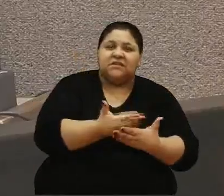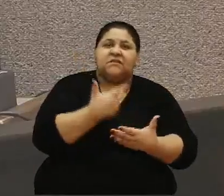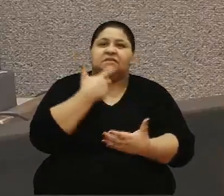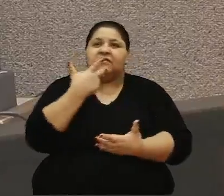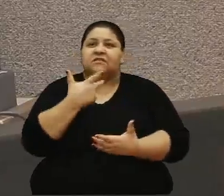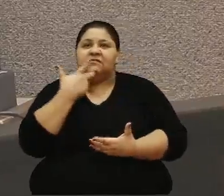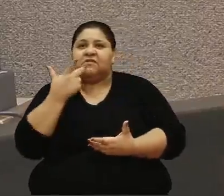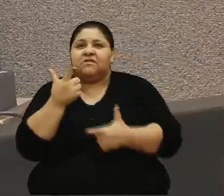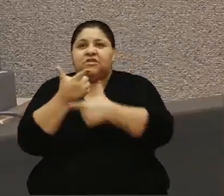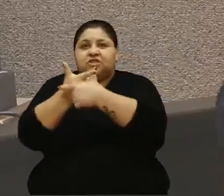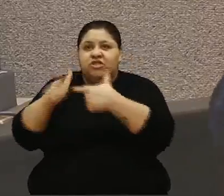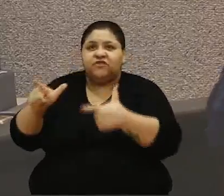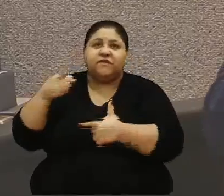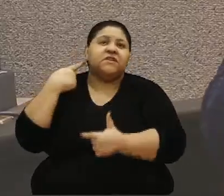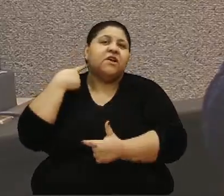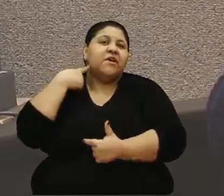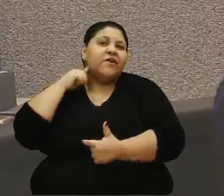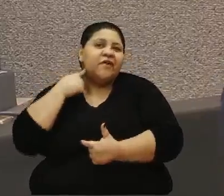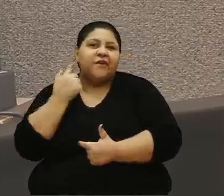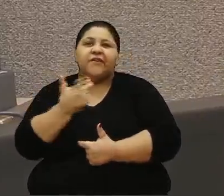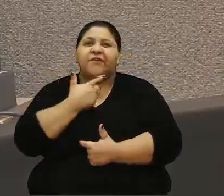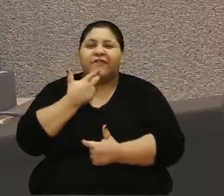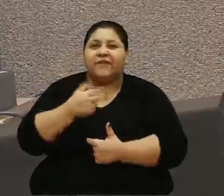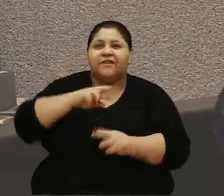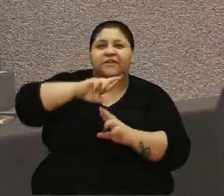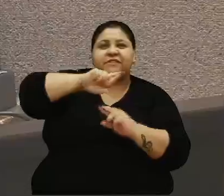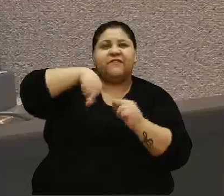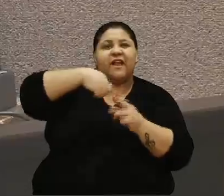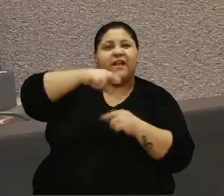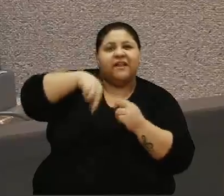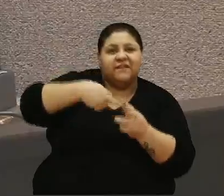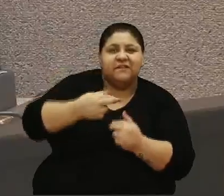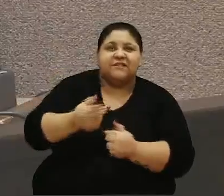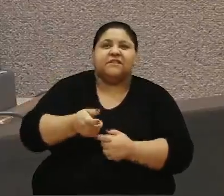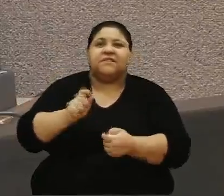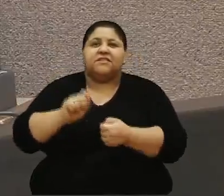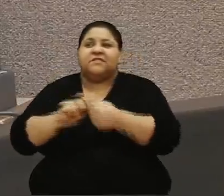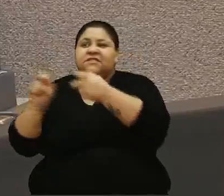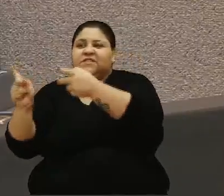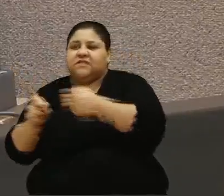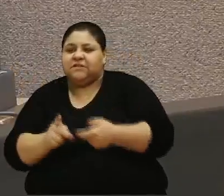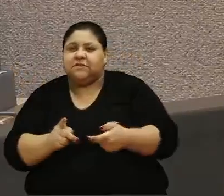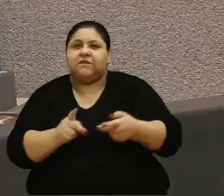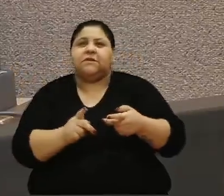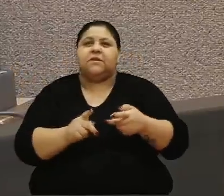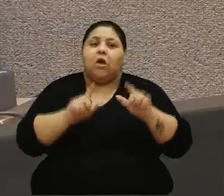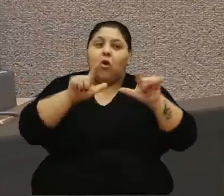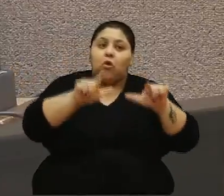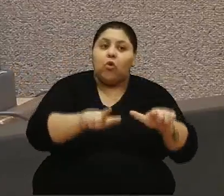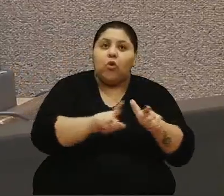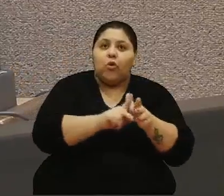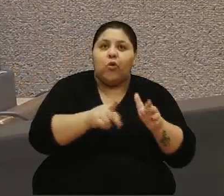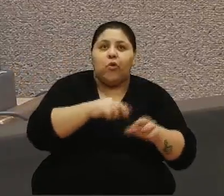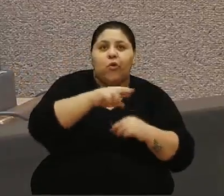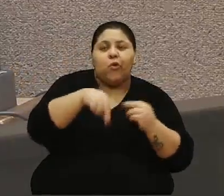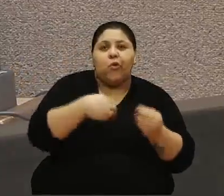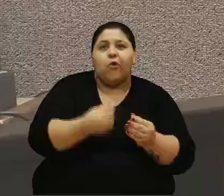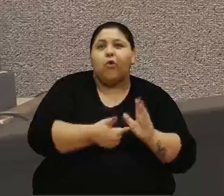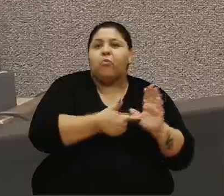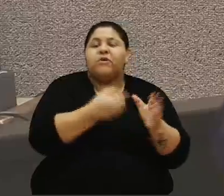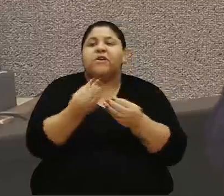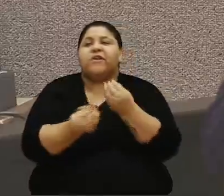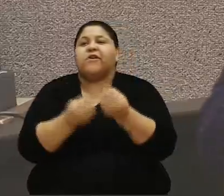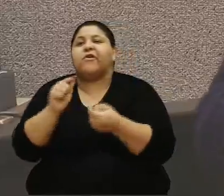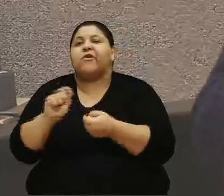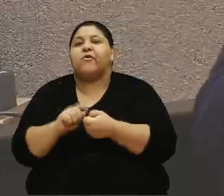sobre a separação do lixo, de falar das reciclagens, de fazer visitas às nossas reciclagens, mostrar como é que é feito,